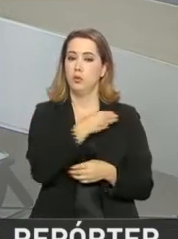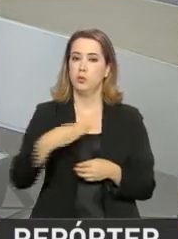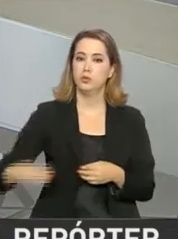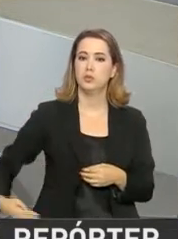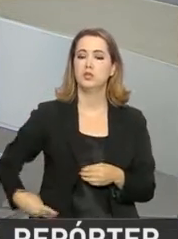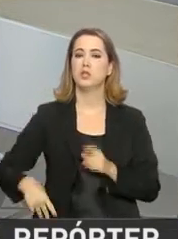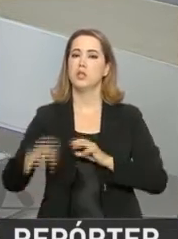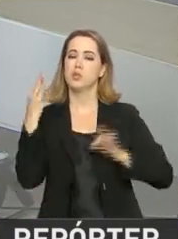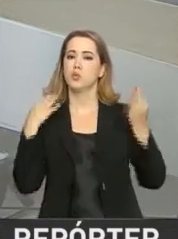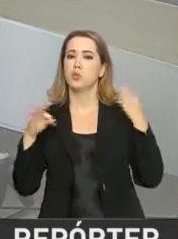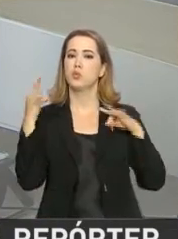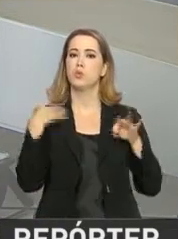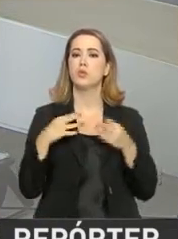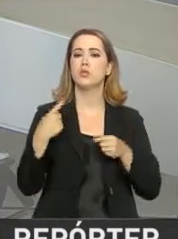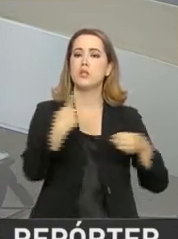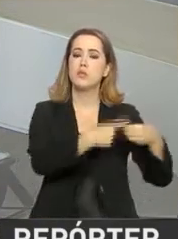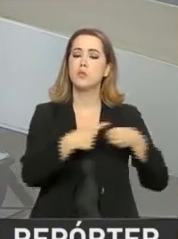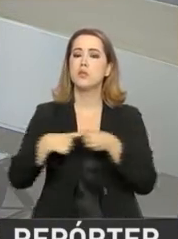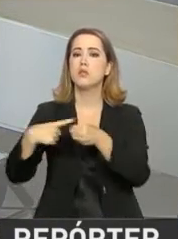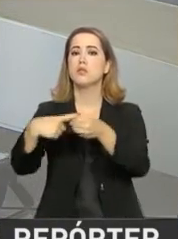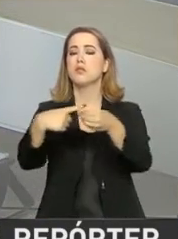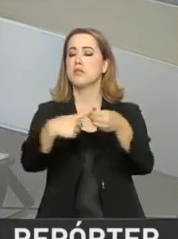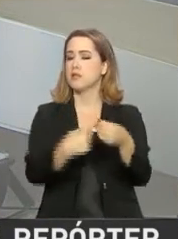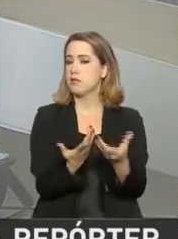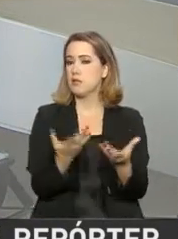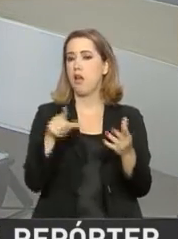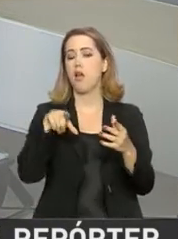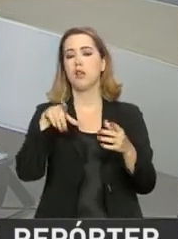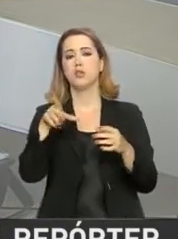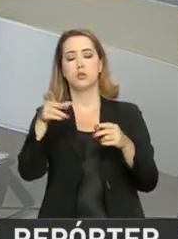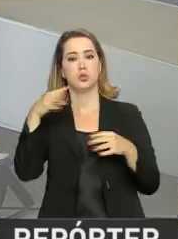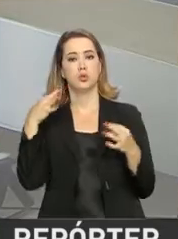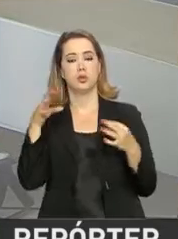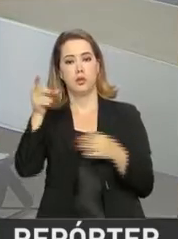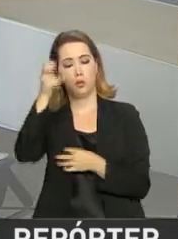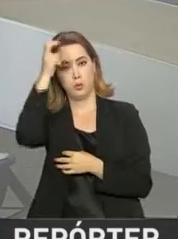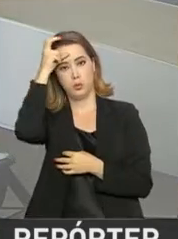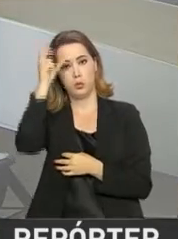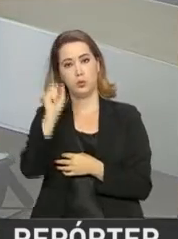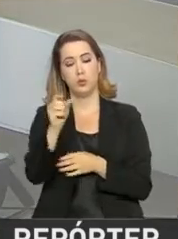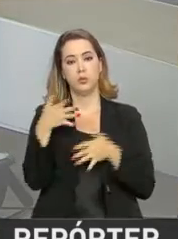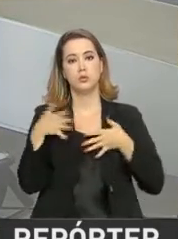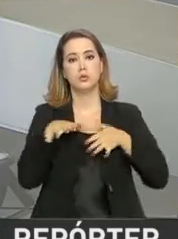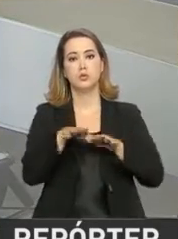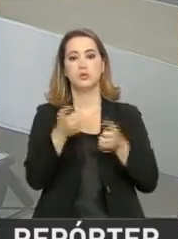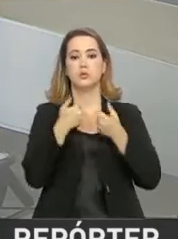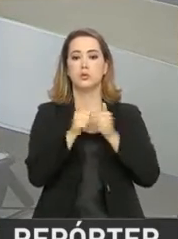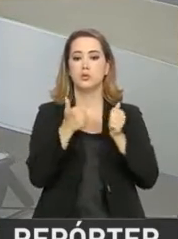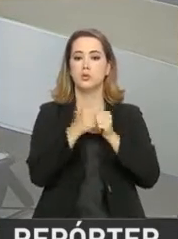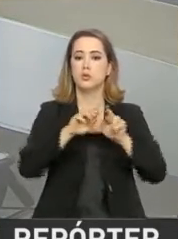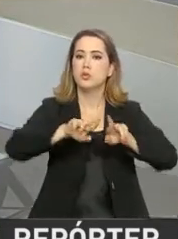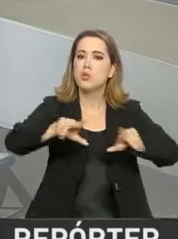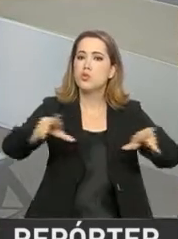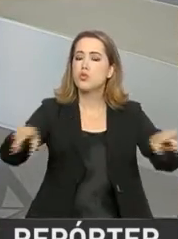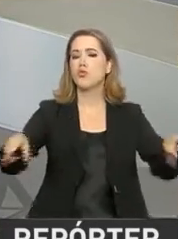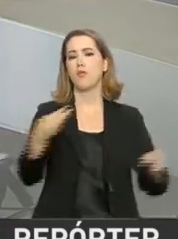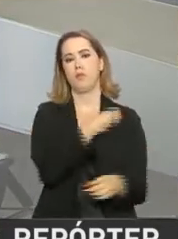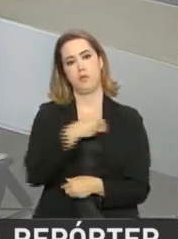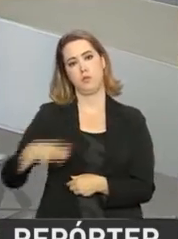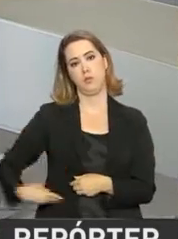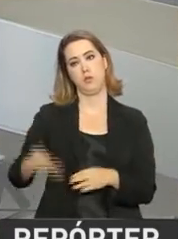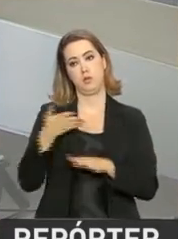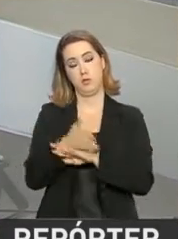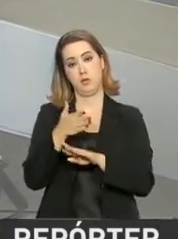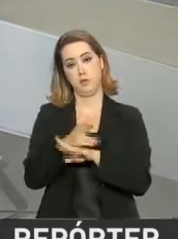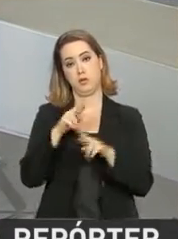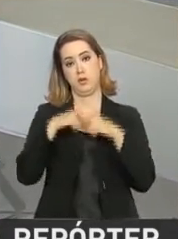da cultura do planejamento da casa civil da integração nacional dos transportes e da saúde em julho